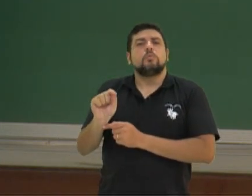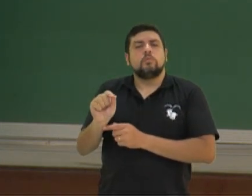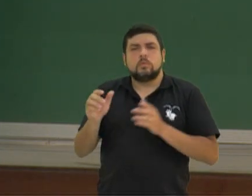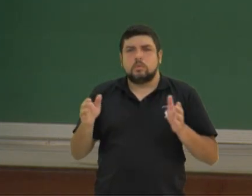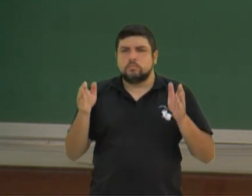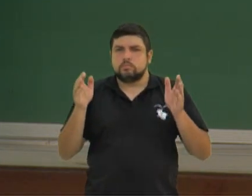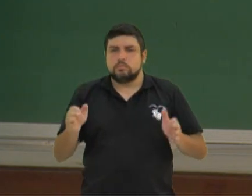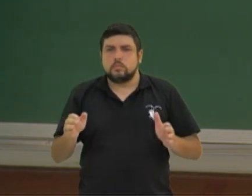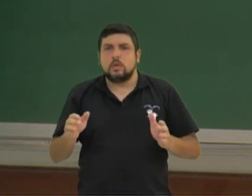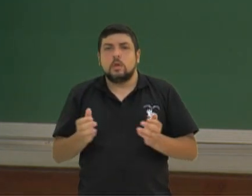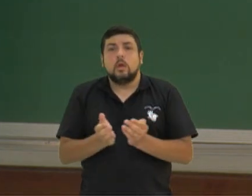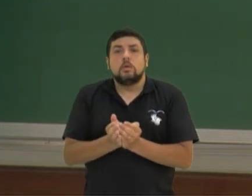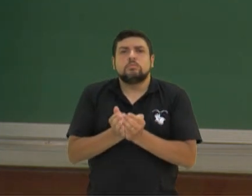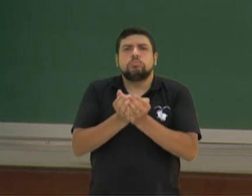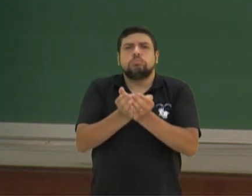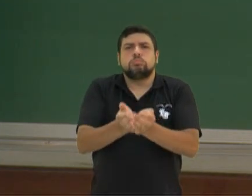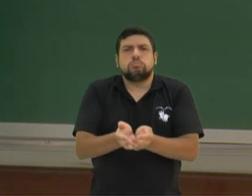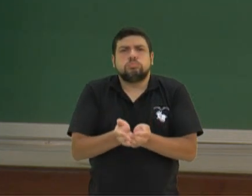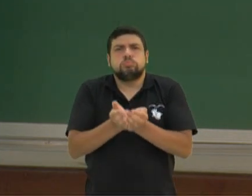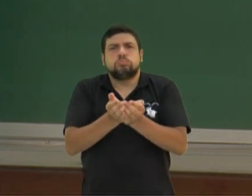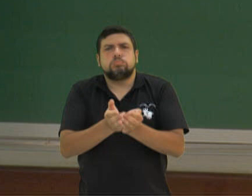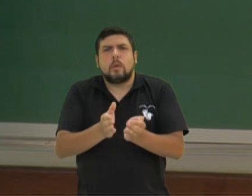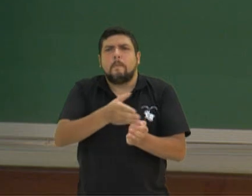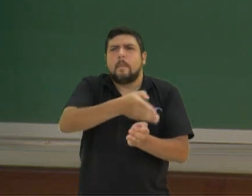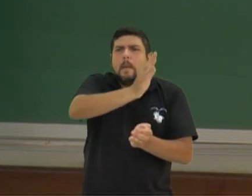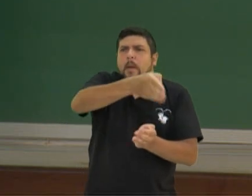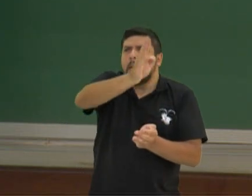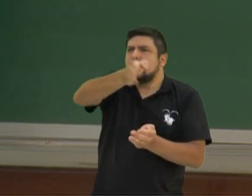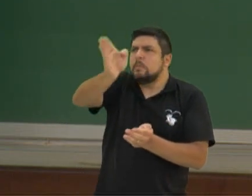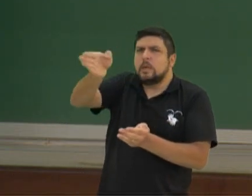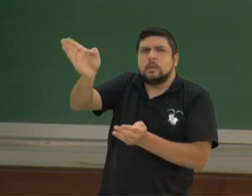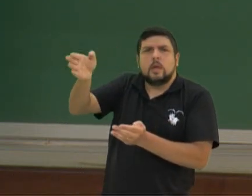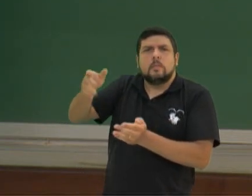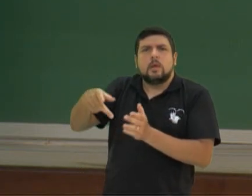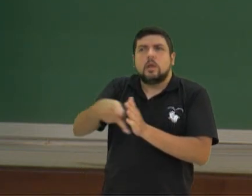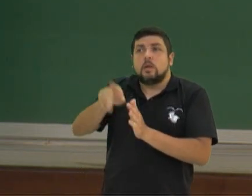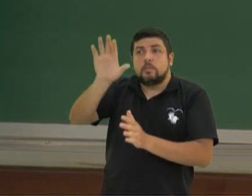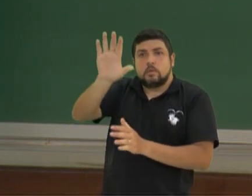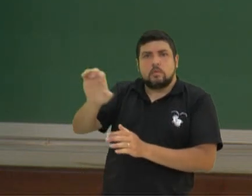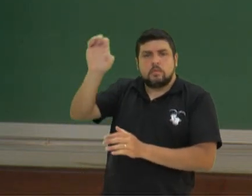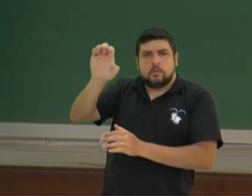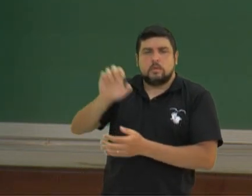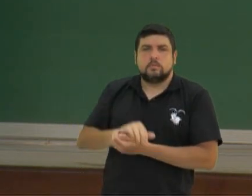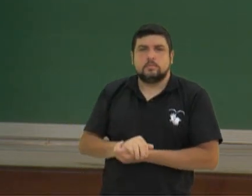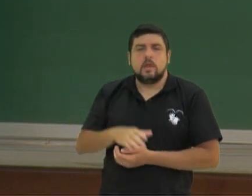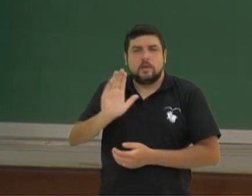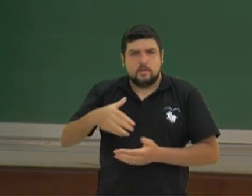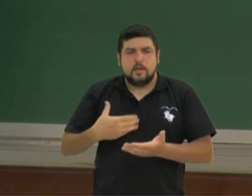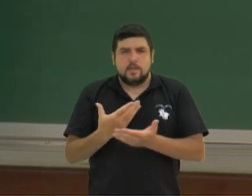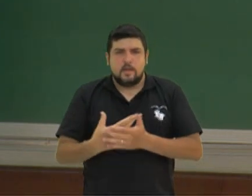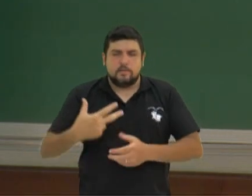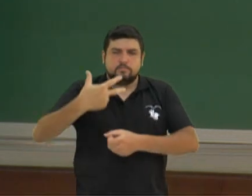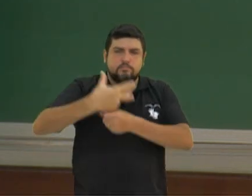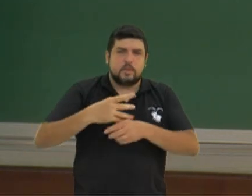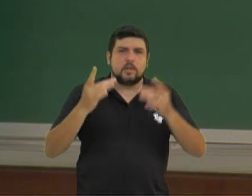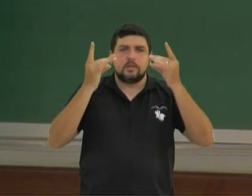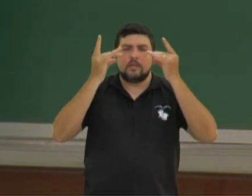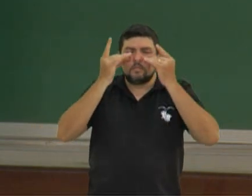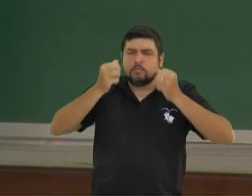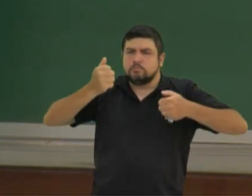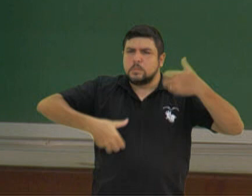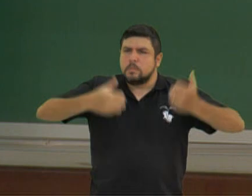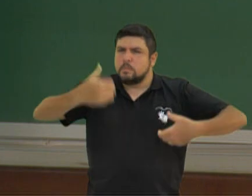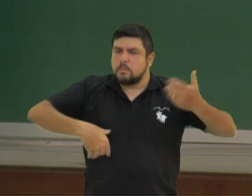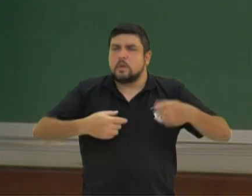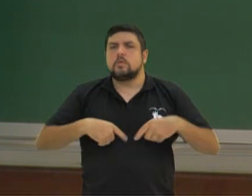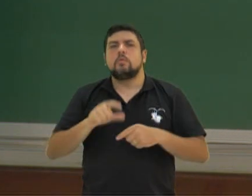expansão marítima europeia. A gente teve aí 2 aulas sobre esse conteúdo, né? Tivemos uma aula ao vivo, tivemos uma outra aula, que a gente viu